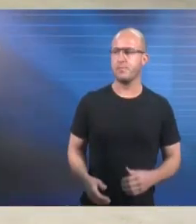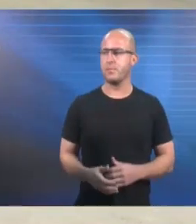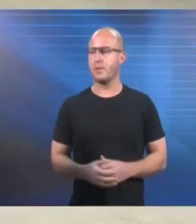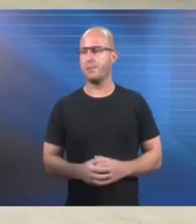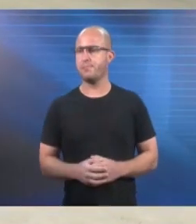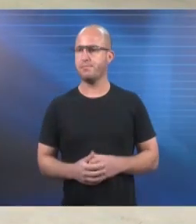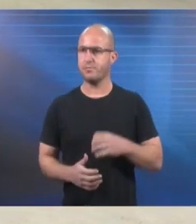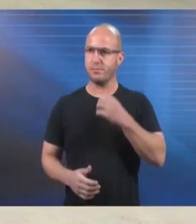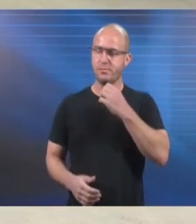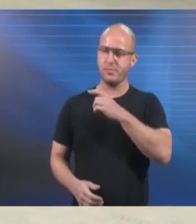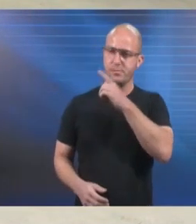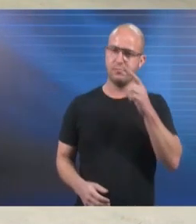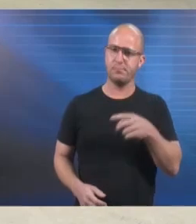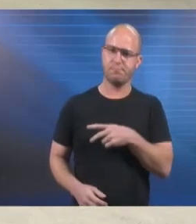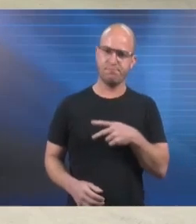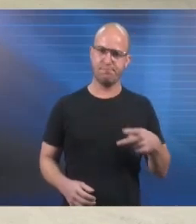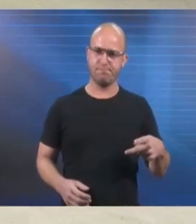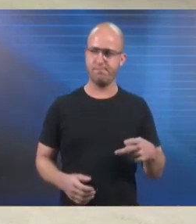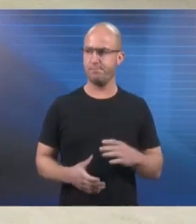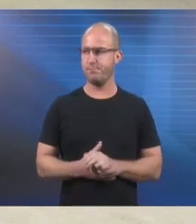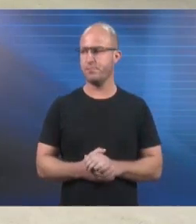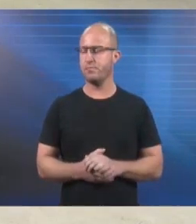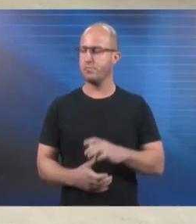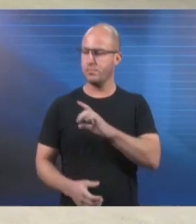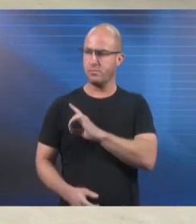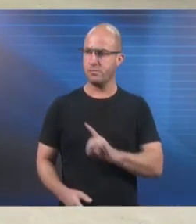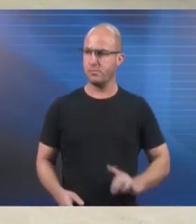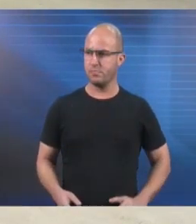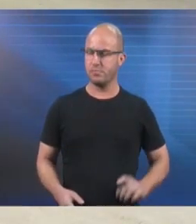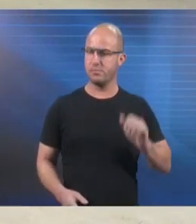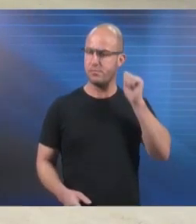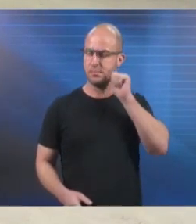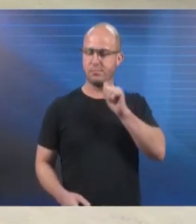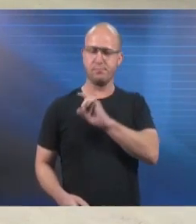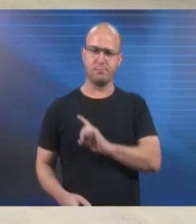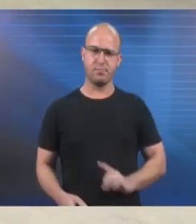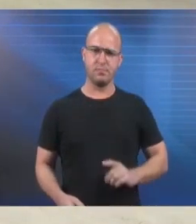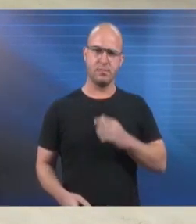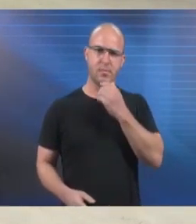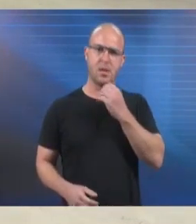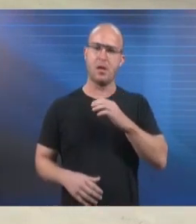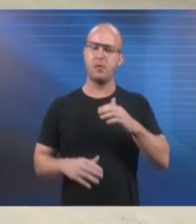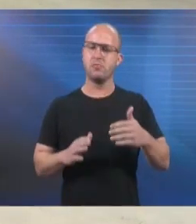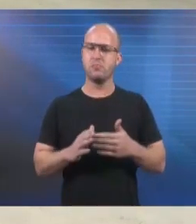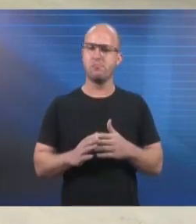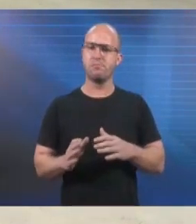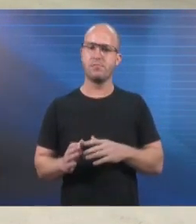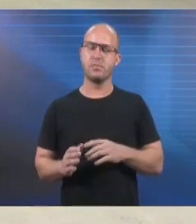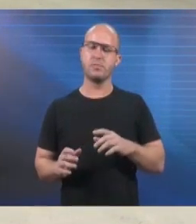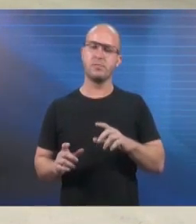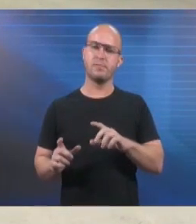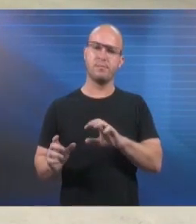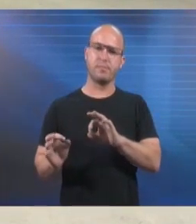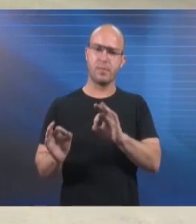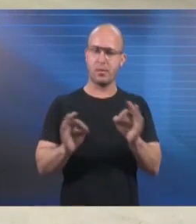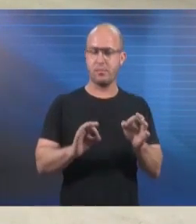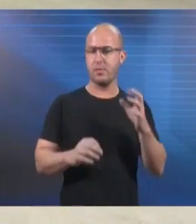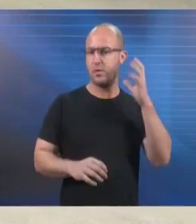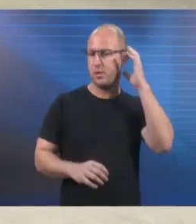presidente Bom dia senhoras deputadas deputados quem nos assiste pela rádio